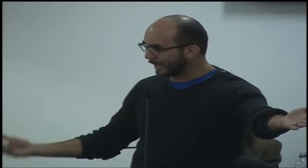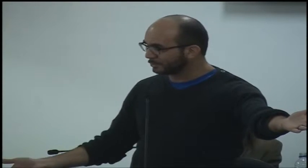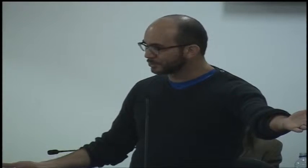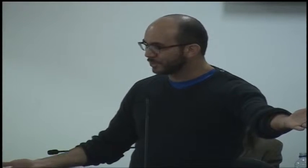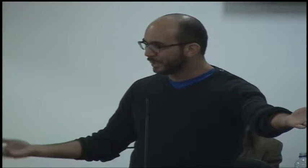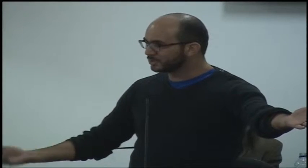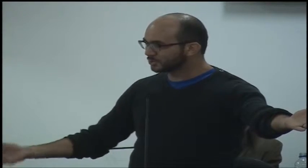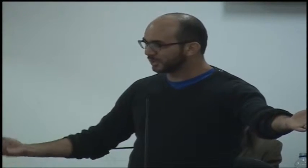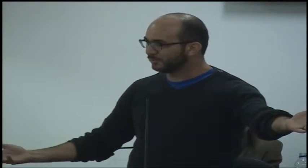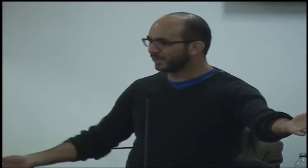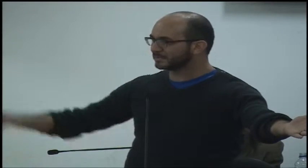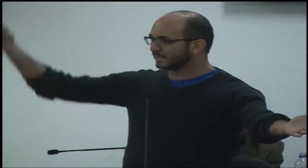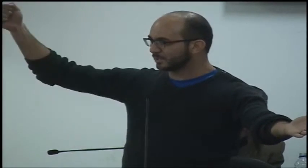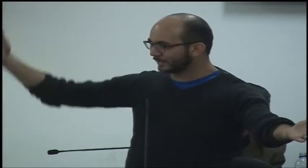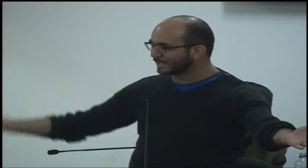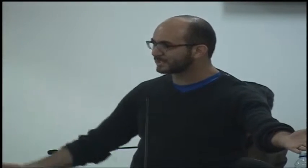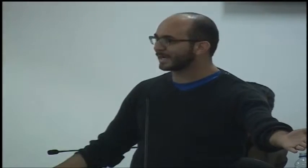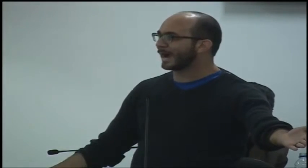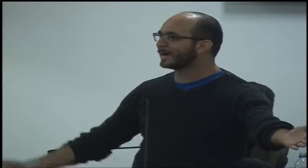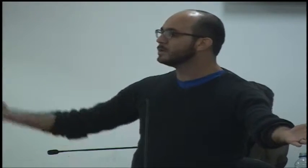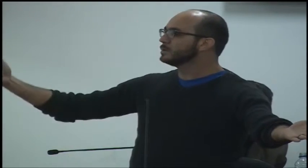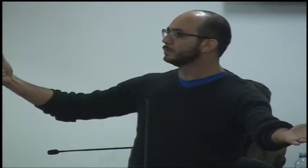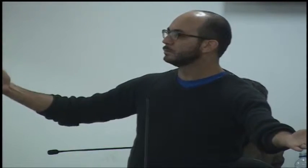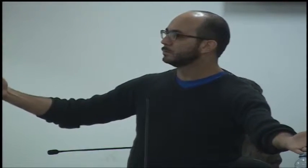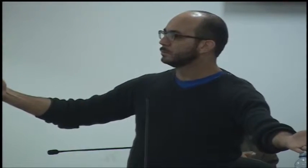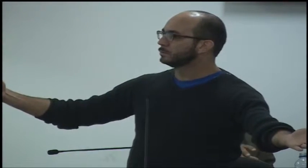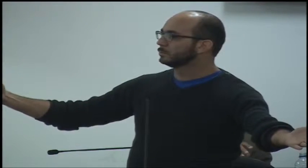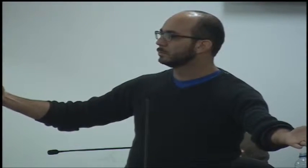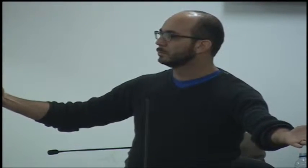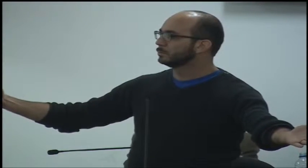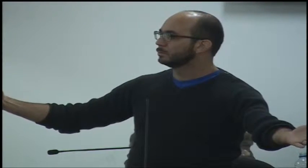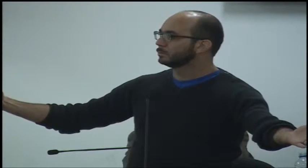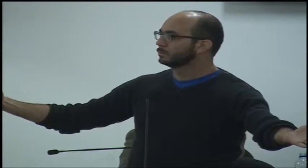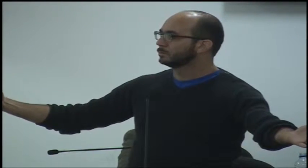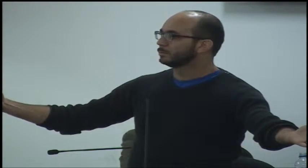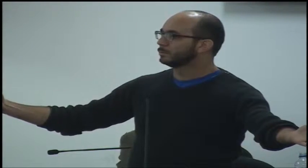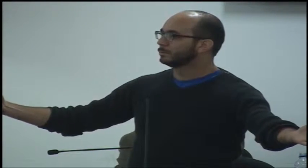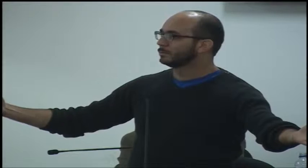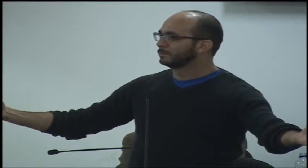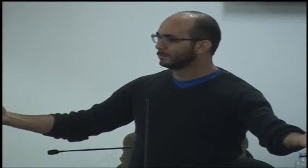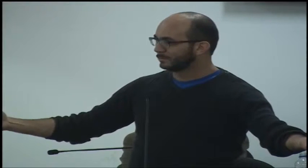os leigos, isso significa dizer que se eu der descarga...